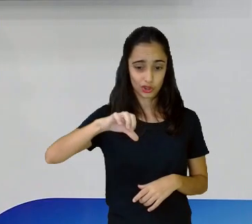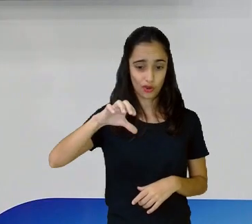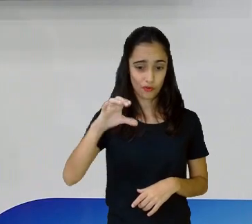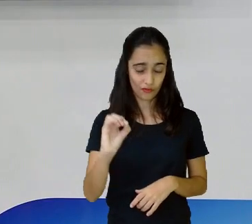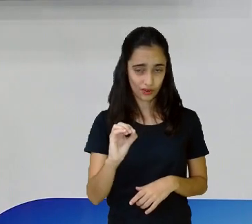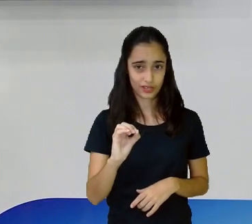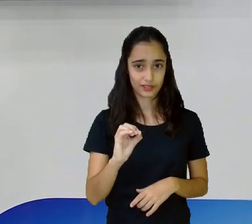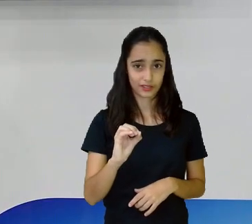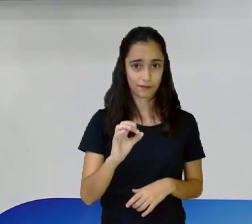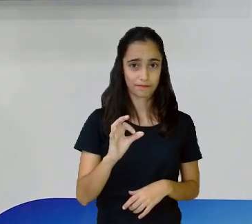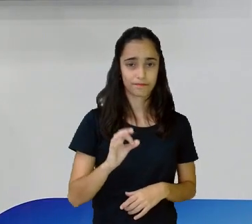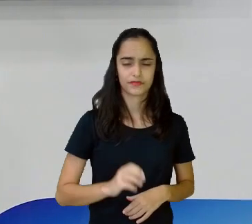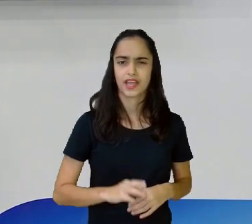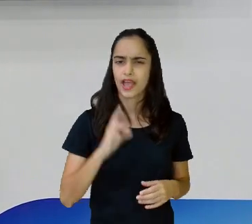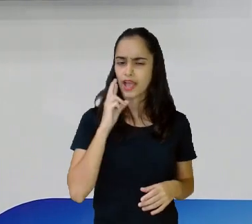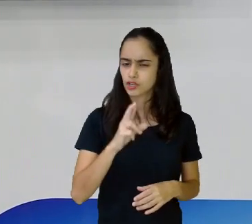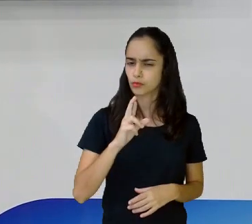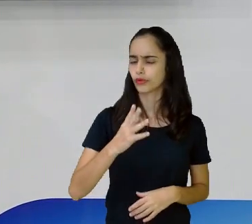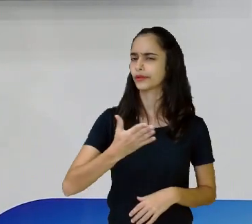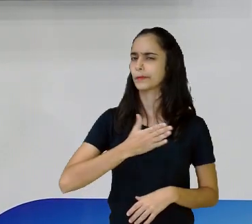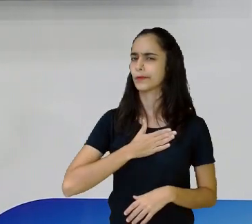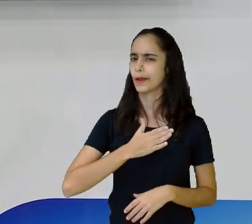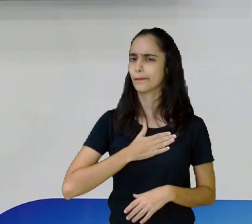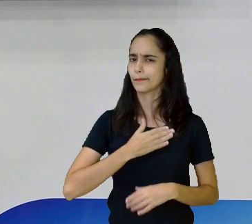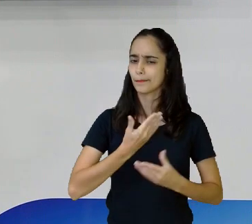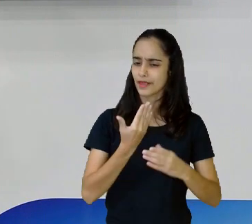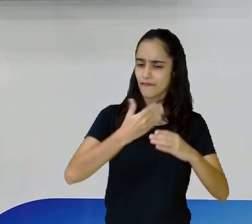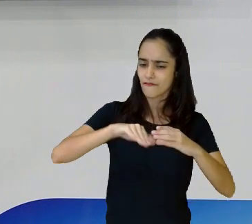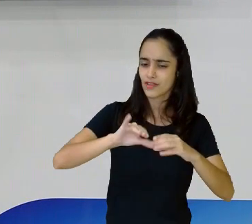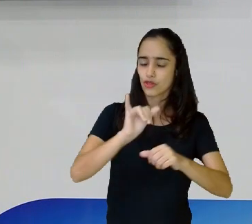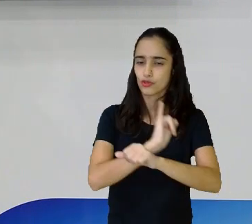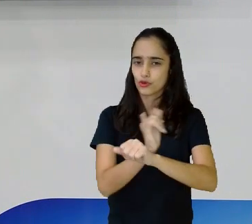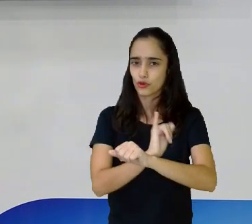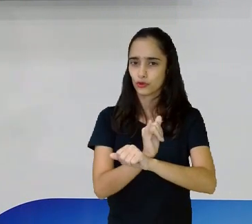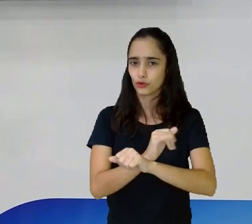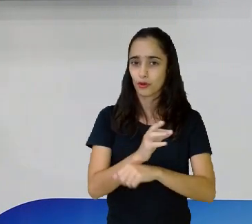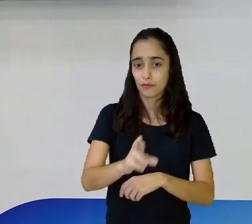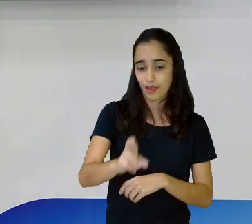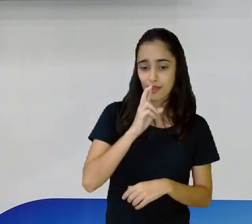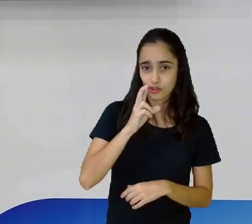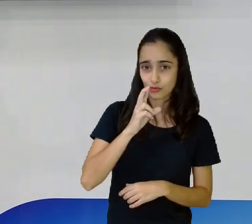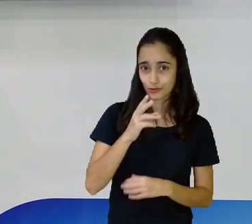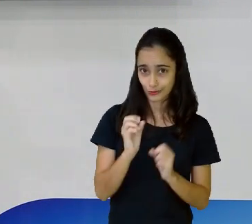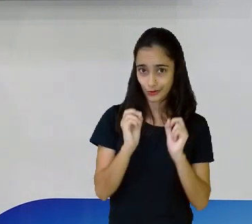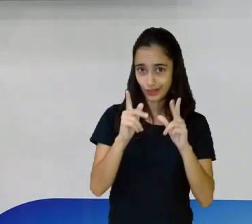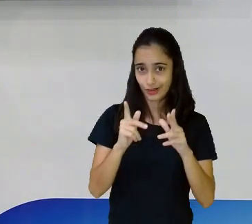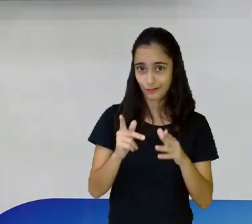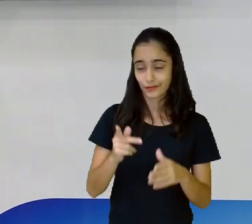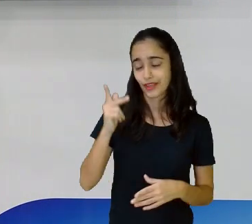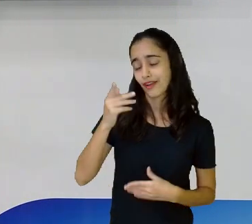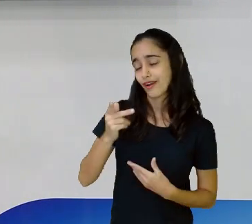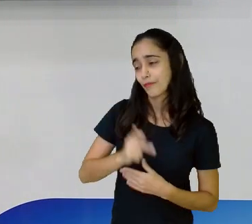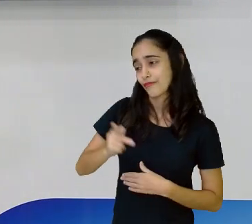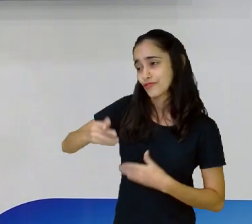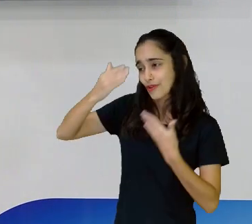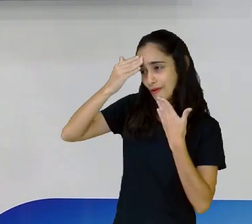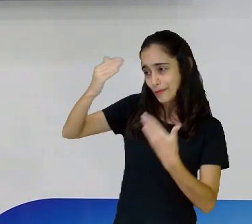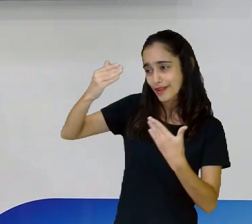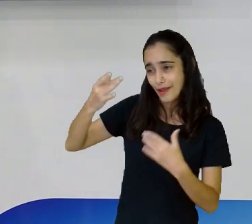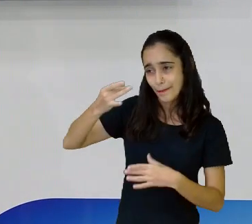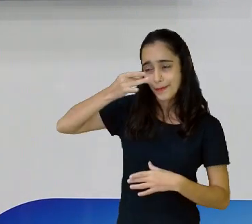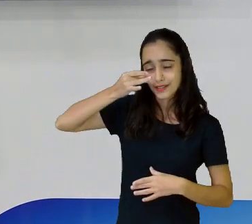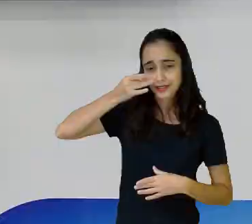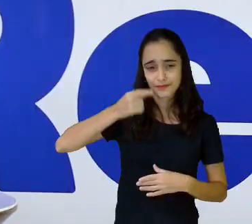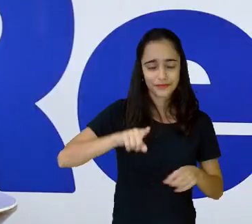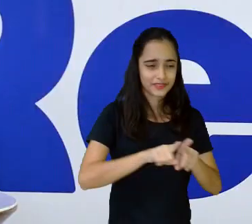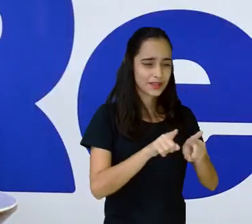a foto, manda no YouTube a tua resposta, beleza? Professora Abigail, muito obrigada pela sua presença.